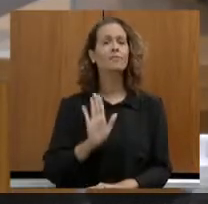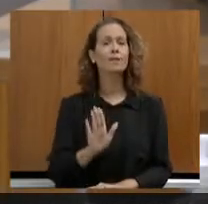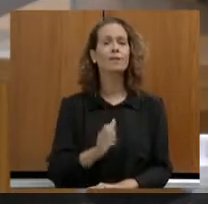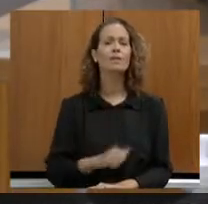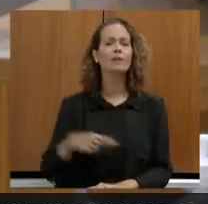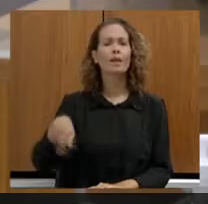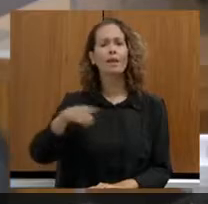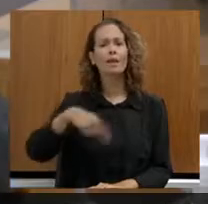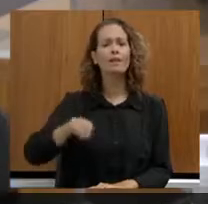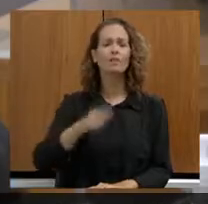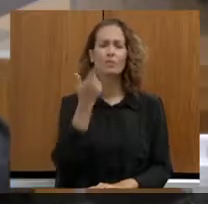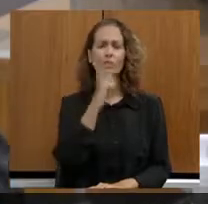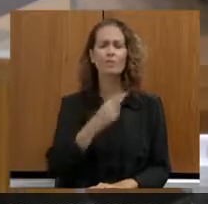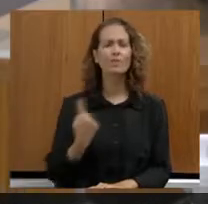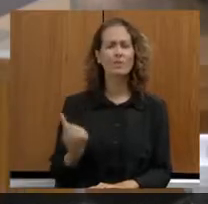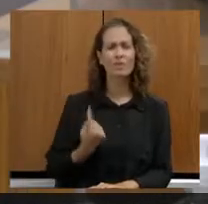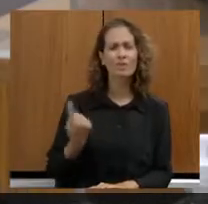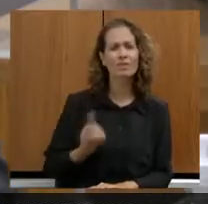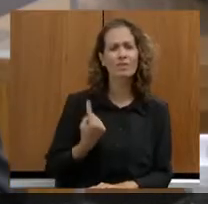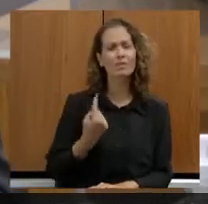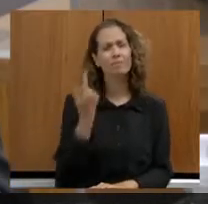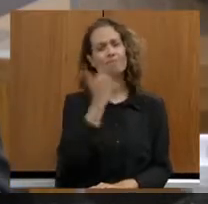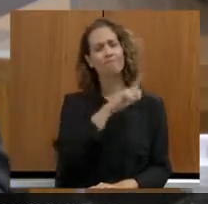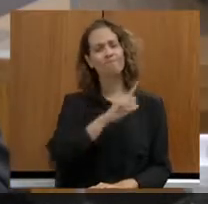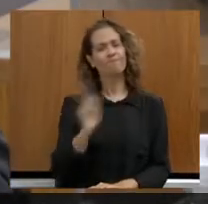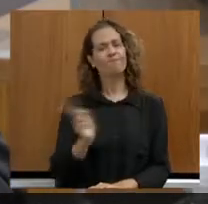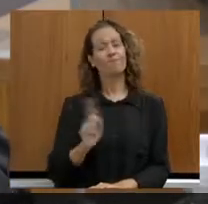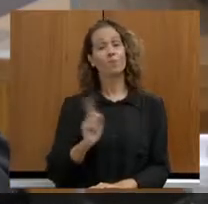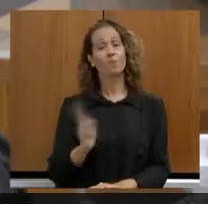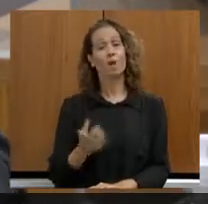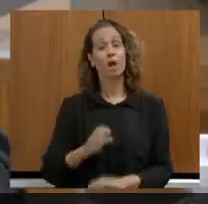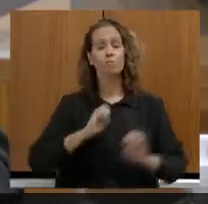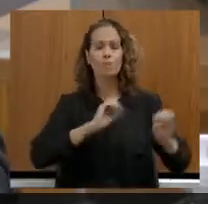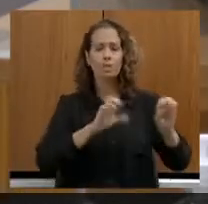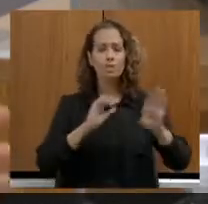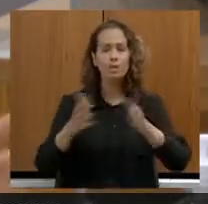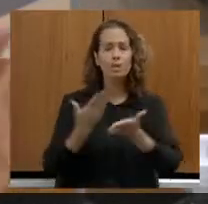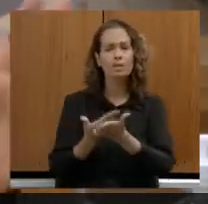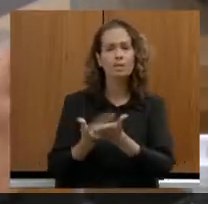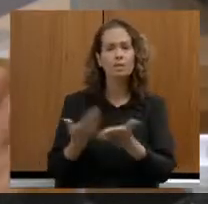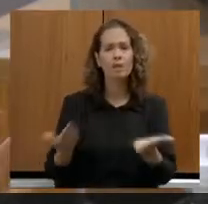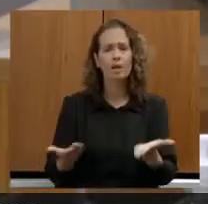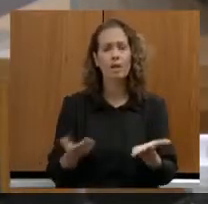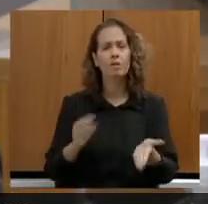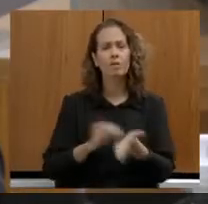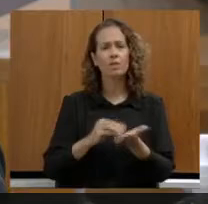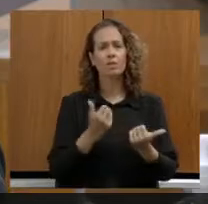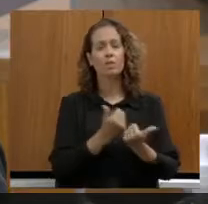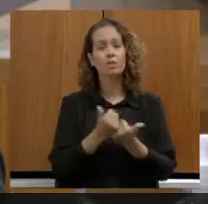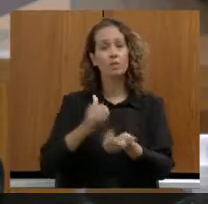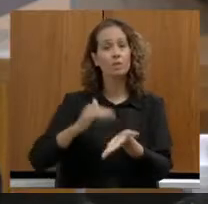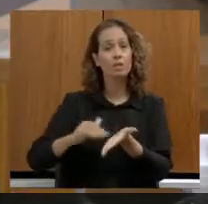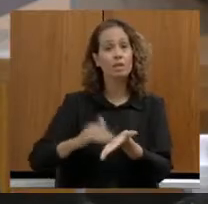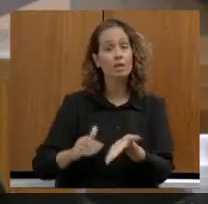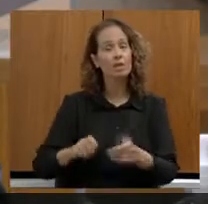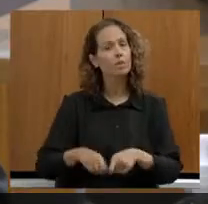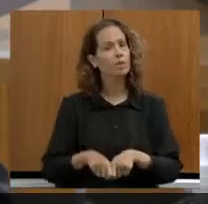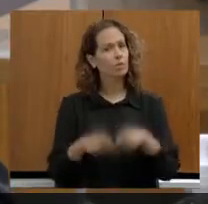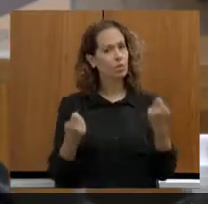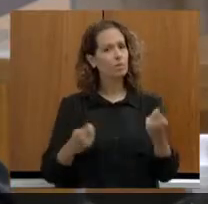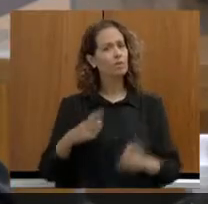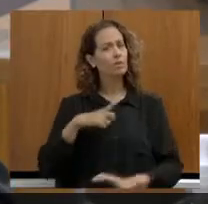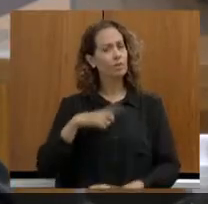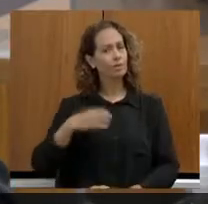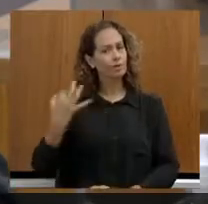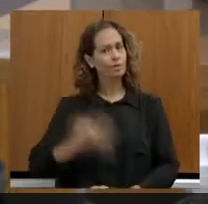eles não vão conseguir fazer sozinha e nem conseguiram a ministrar suas aulas sem o apoio da secretaria eu tenho certeza